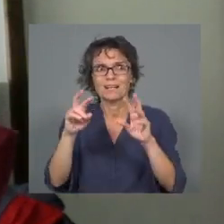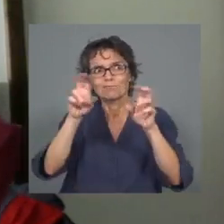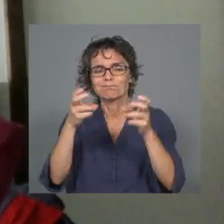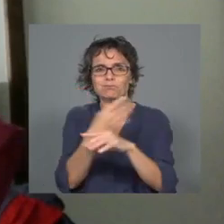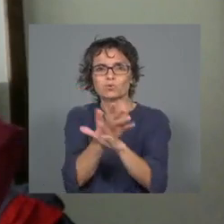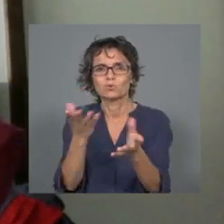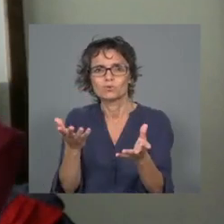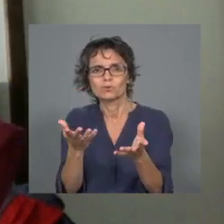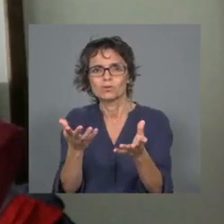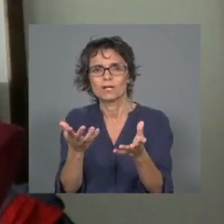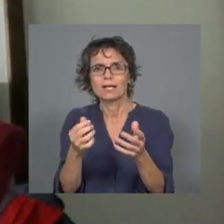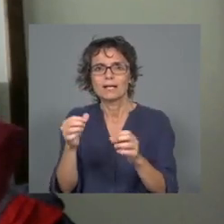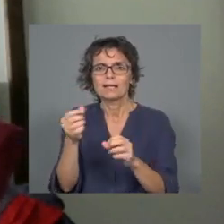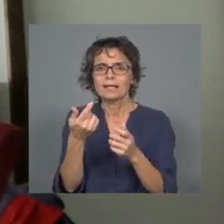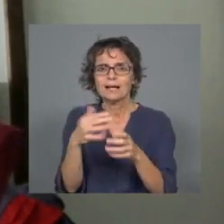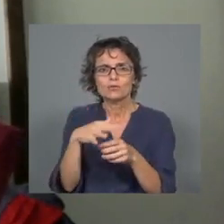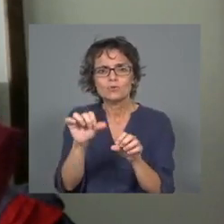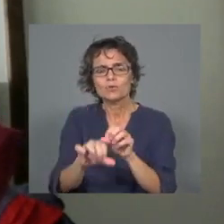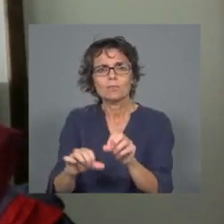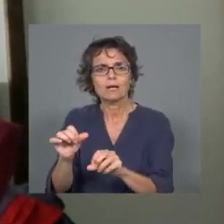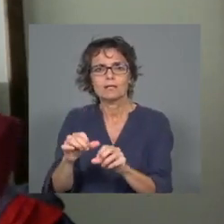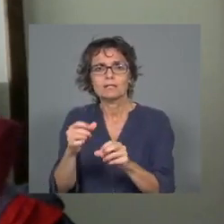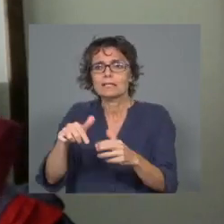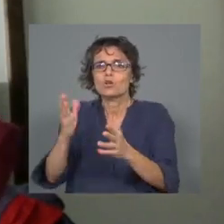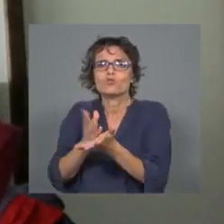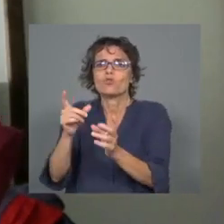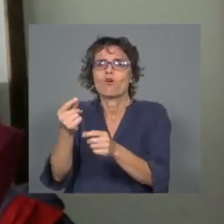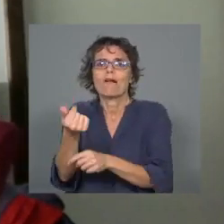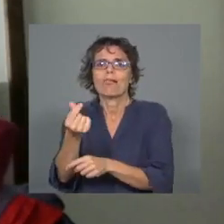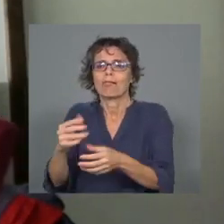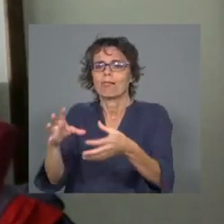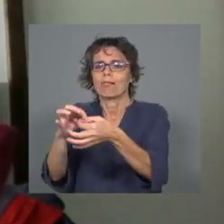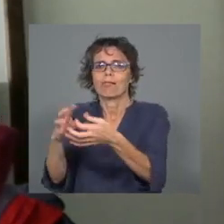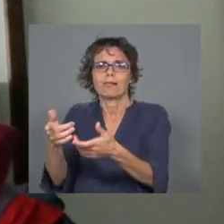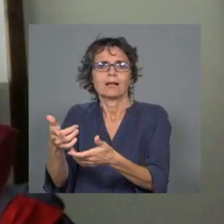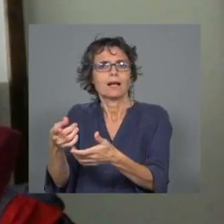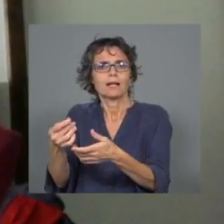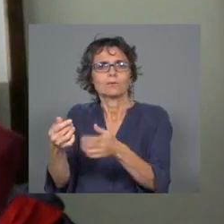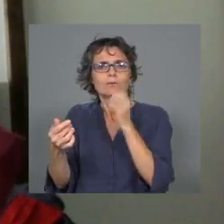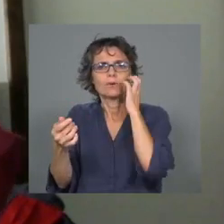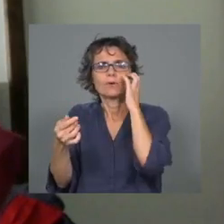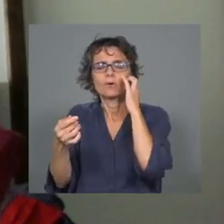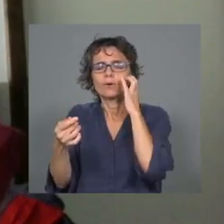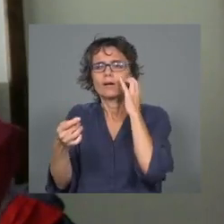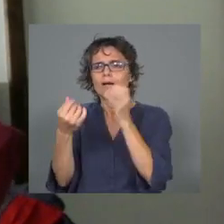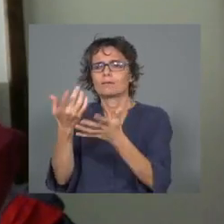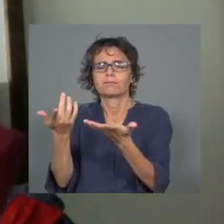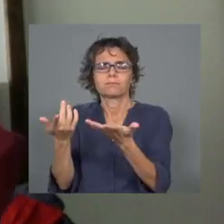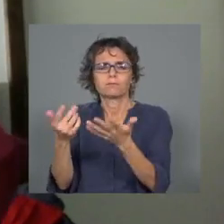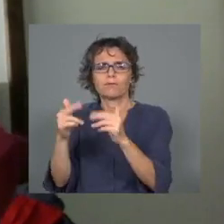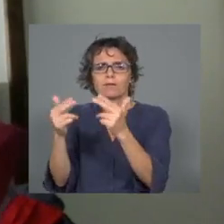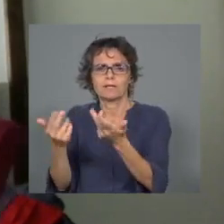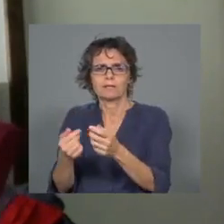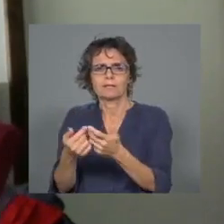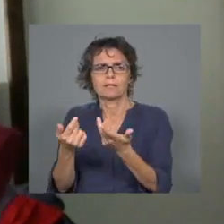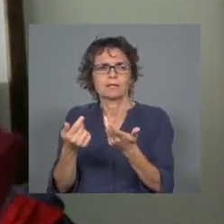Portanto, e não são só os paraísos fiscais, é a custódia dos bens comuns, este olhar para a